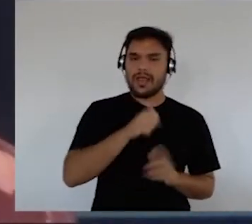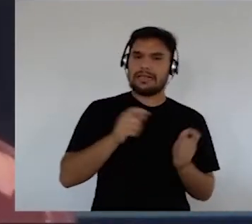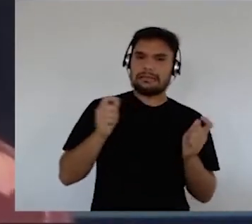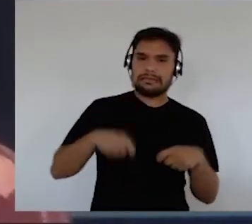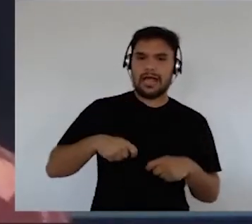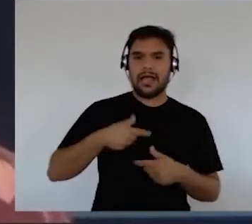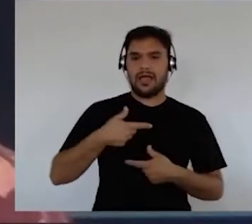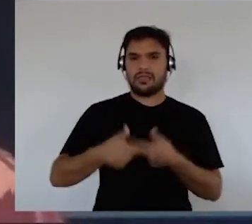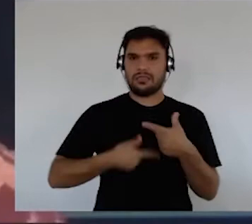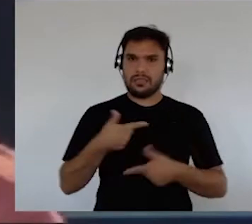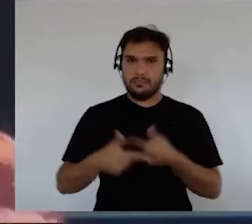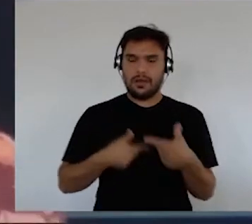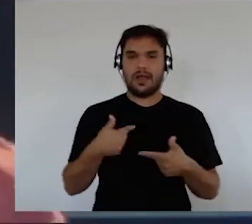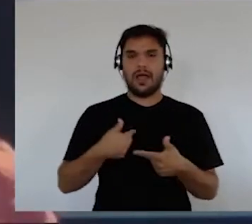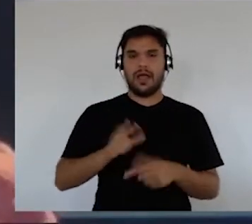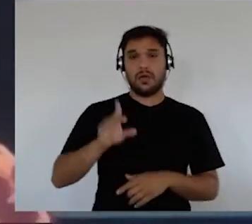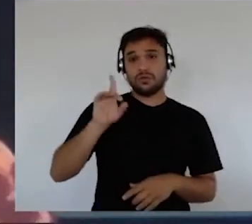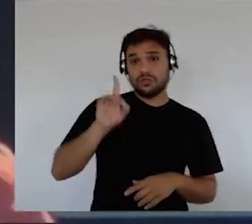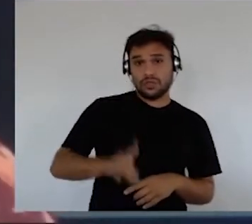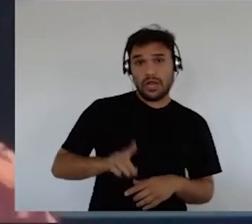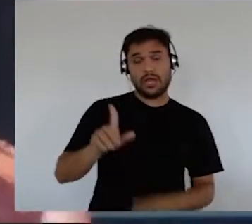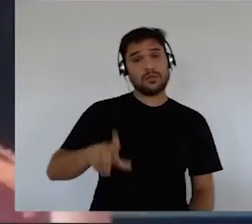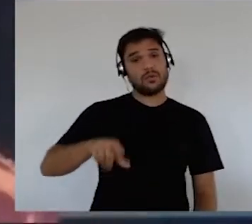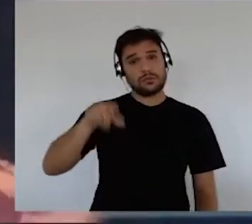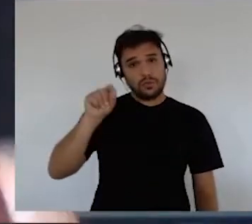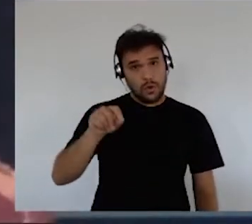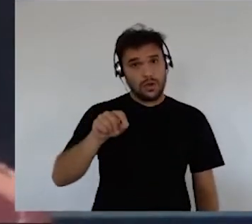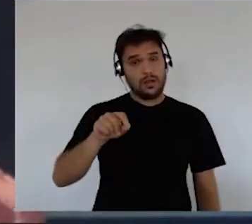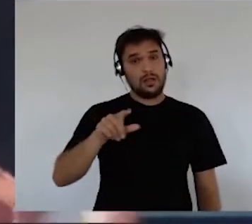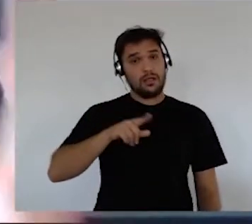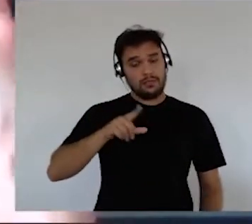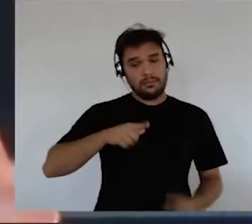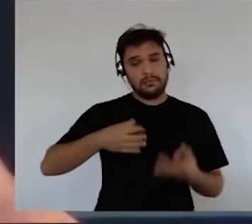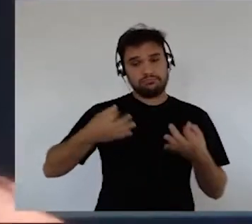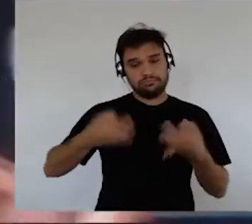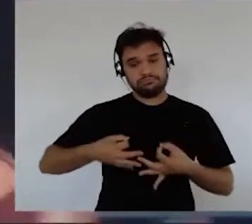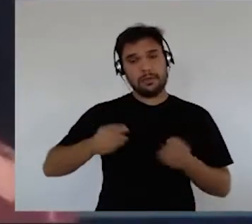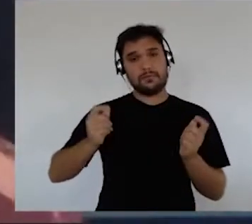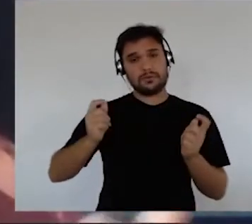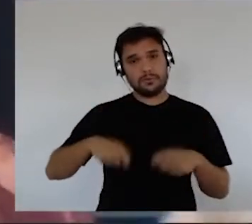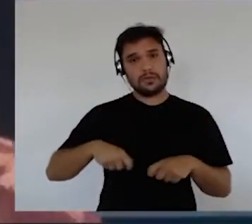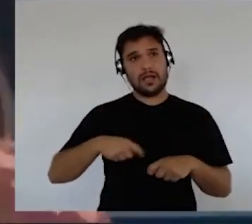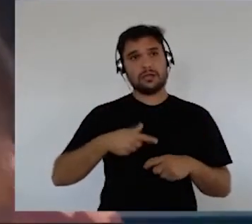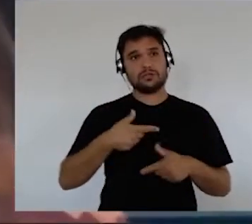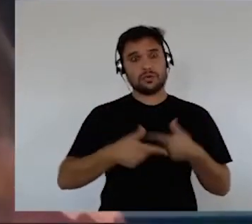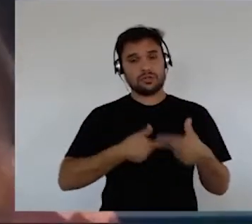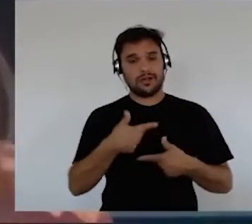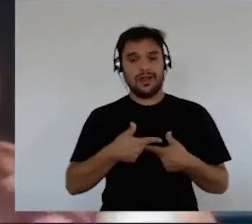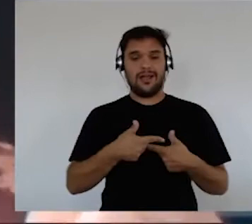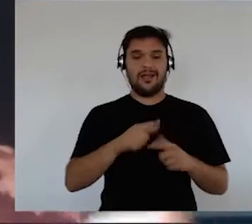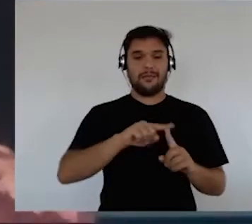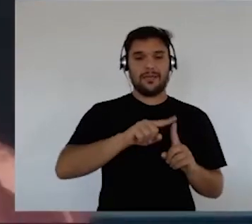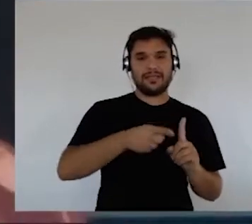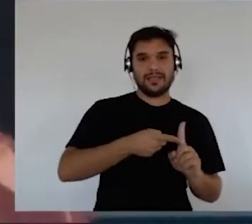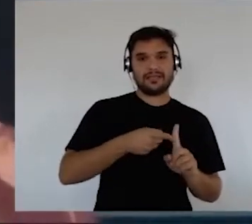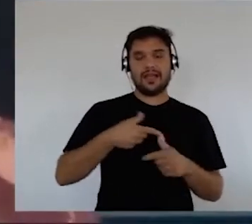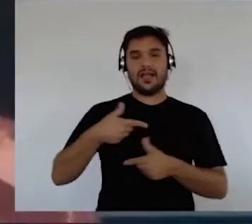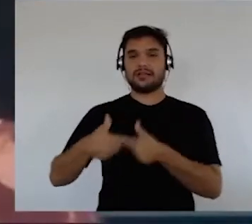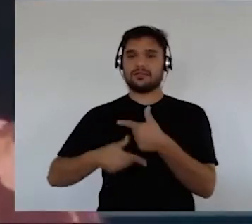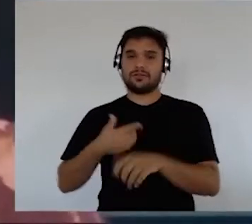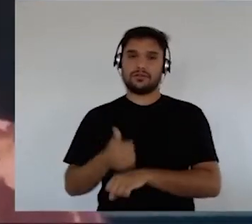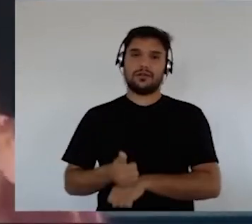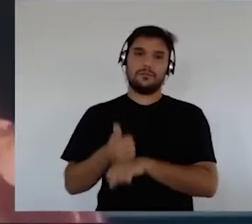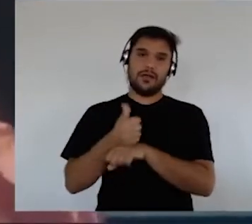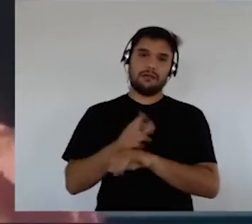possam exercer esse direito, essa escolha, e ter efetivamente a possibilidade de conciliar a maternidade e de